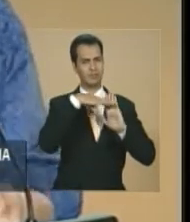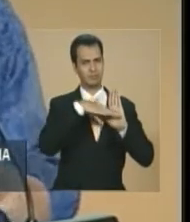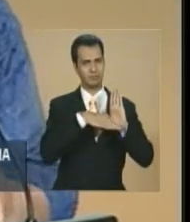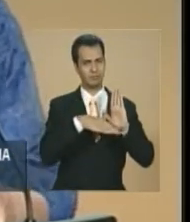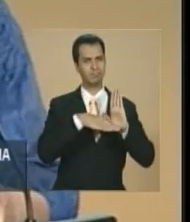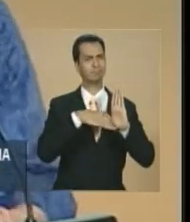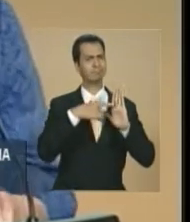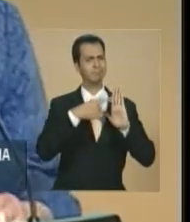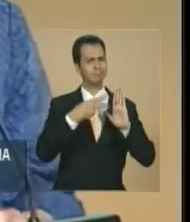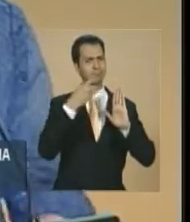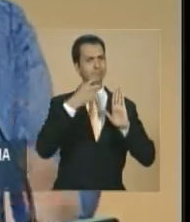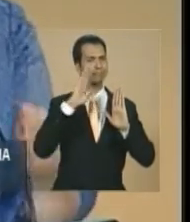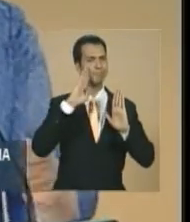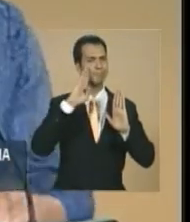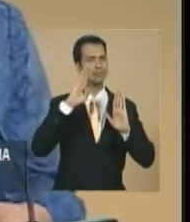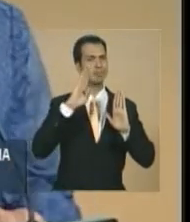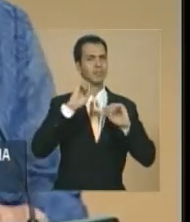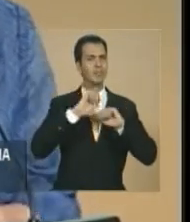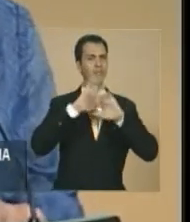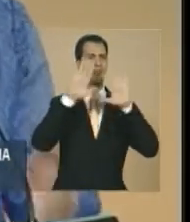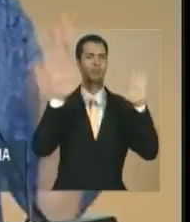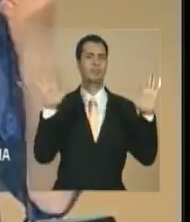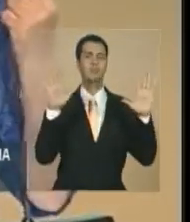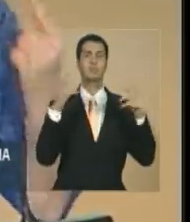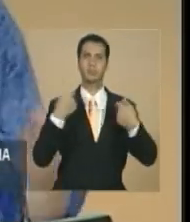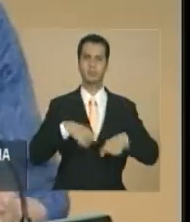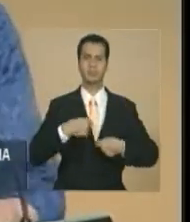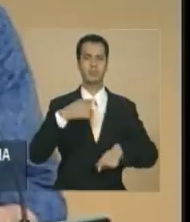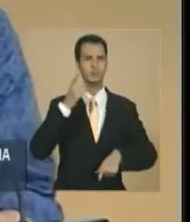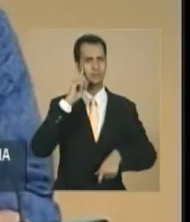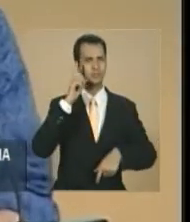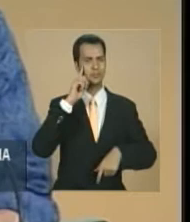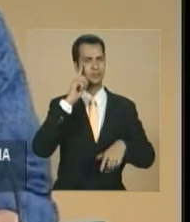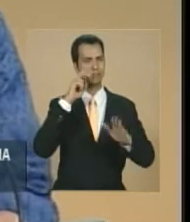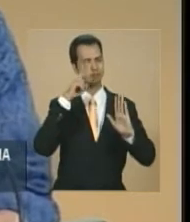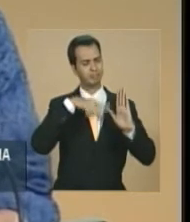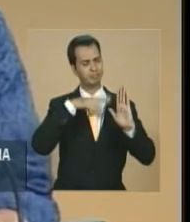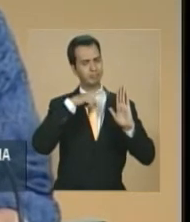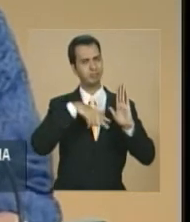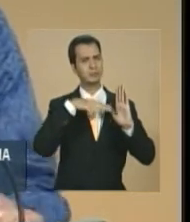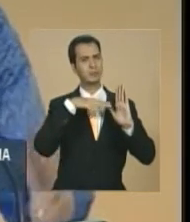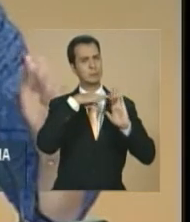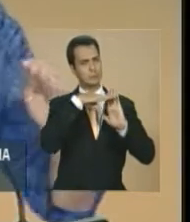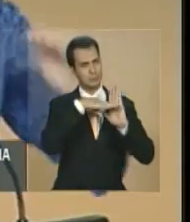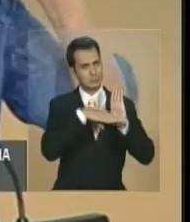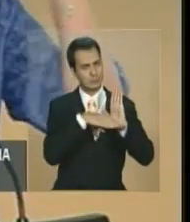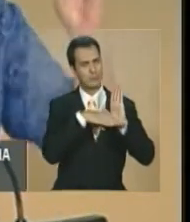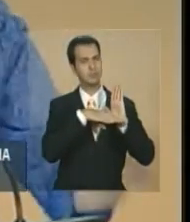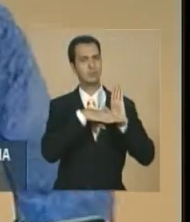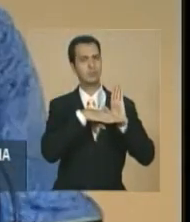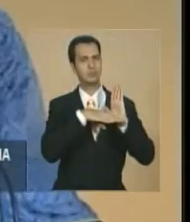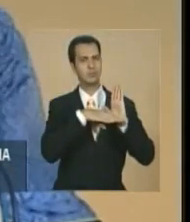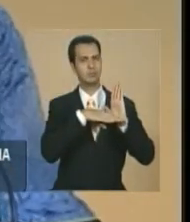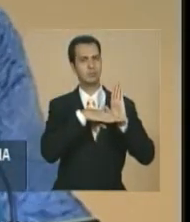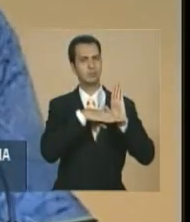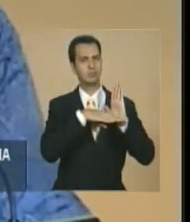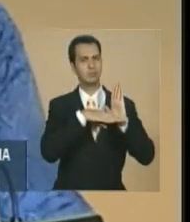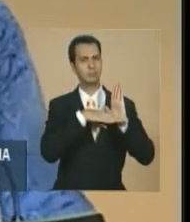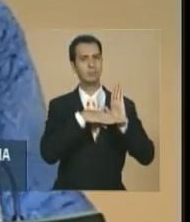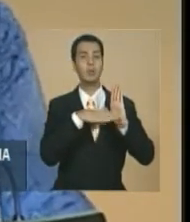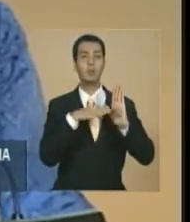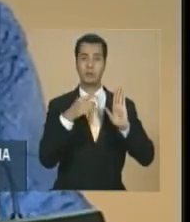e sempre estar olhando cada dia, tem um deles que eu boto na mesma altura